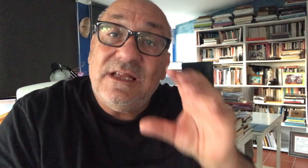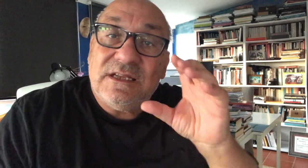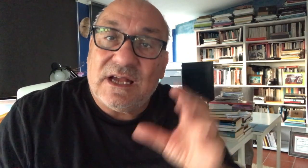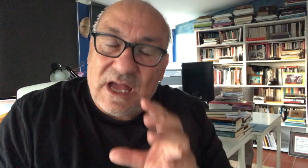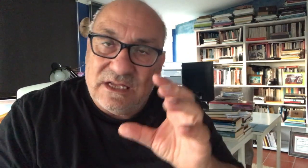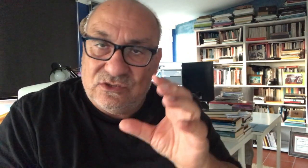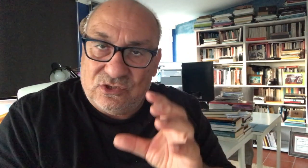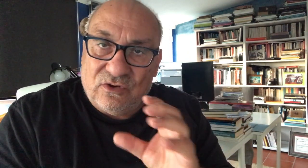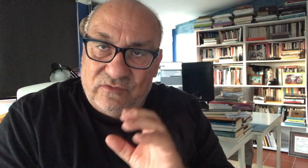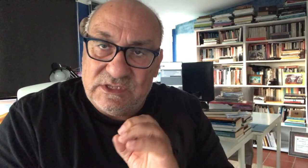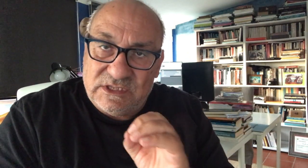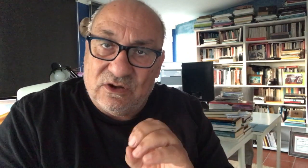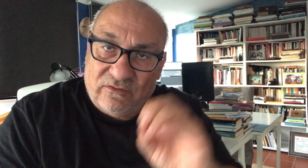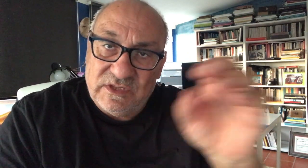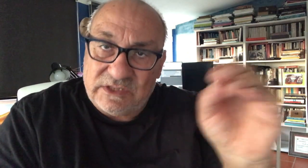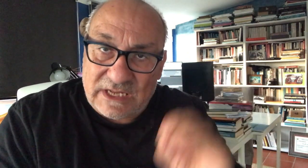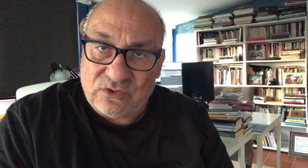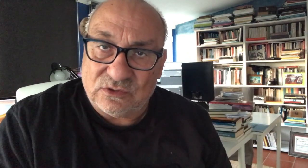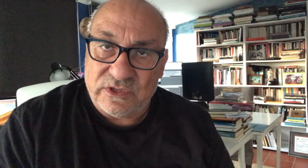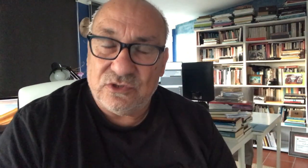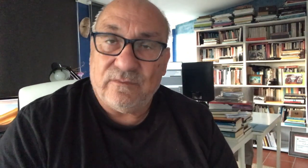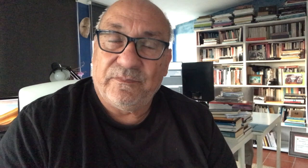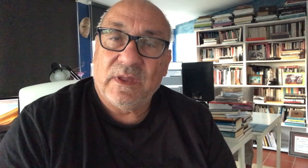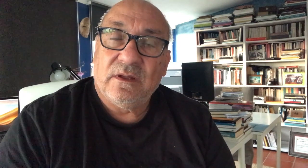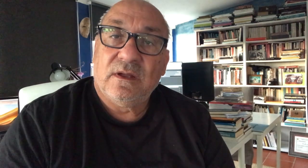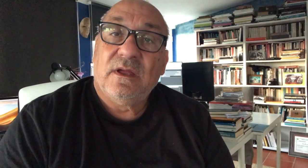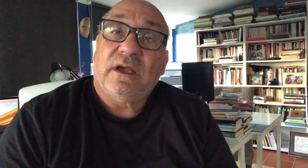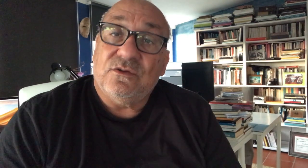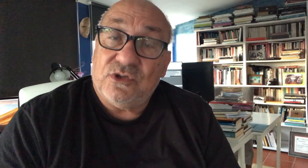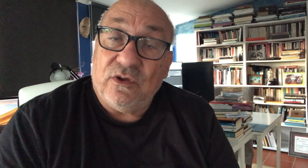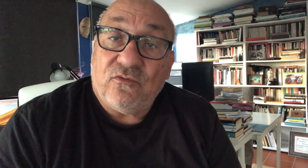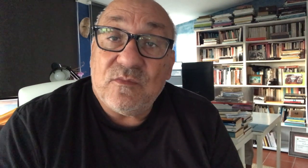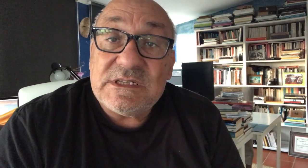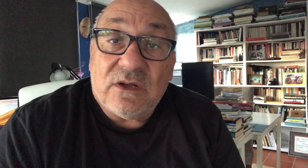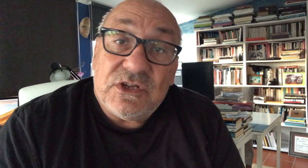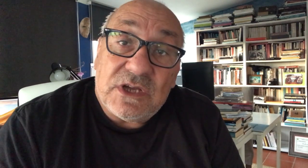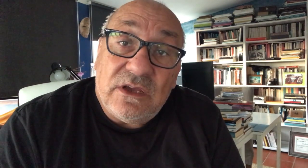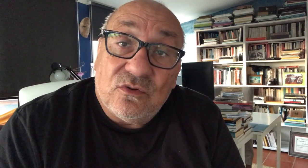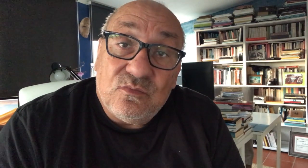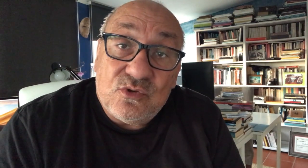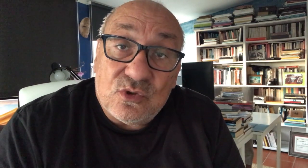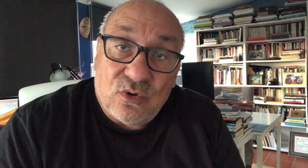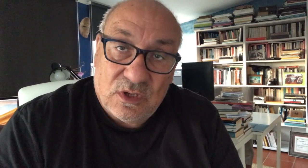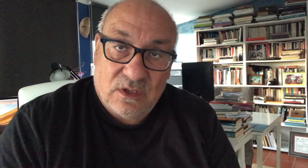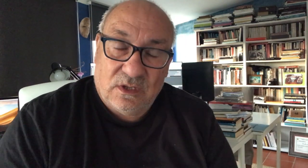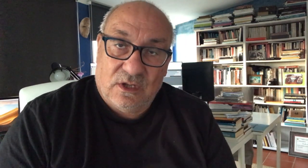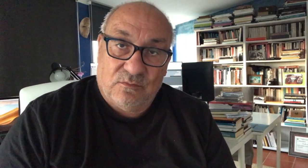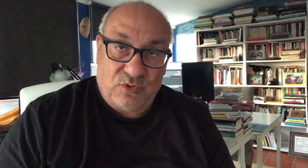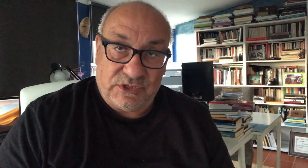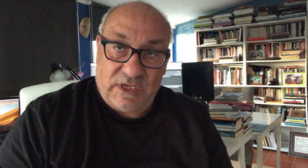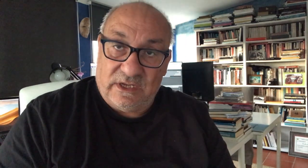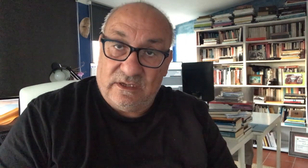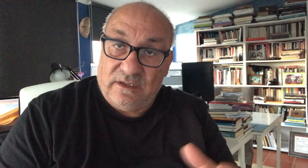25 a 30 casos de Covid-19 na Trata ao Lixo. Quem nos deu a informação diz que aquilo começou